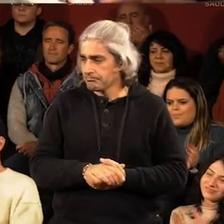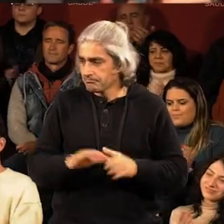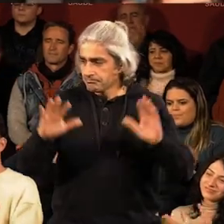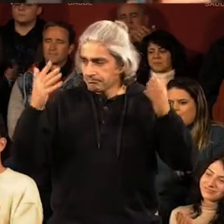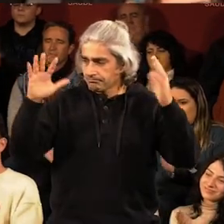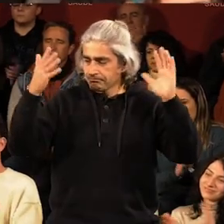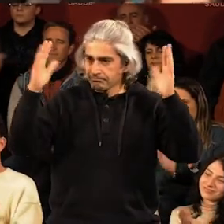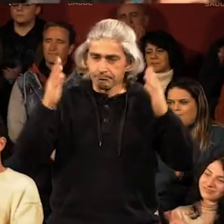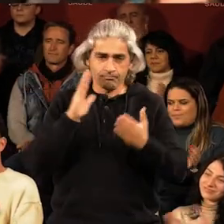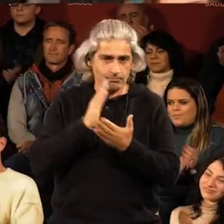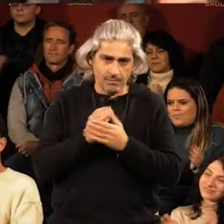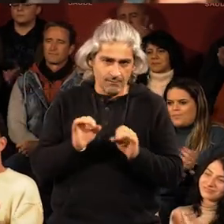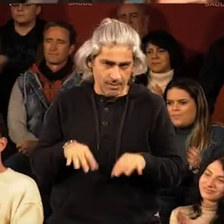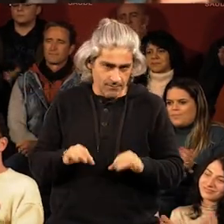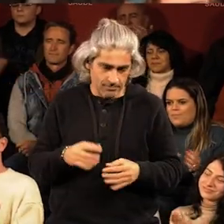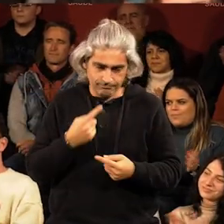camaradas